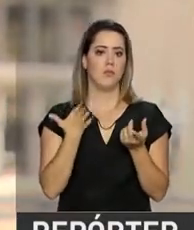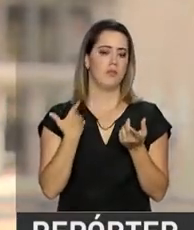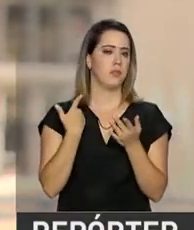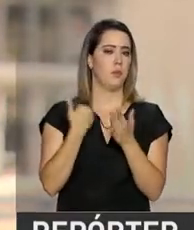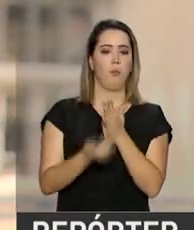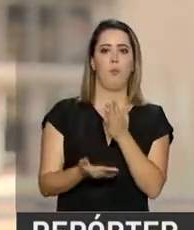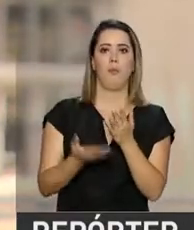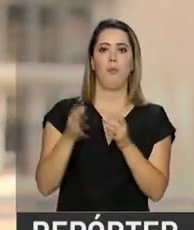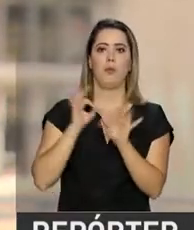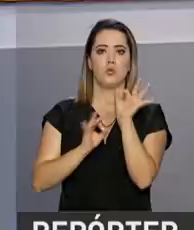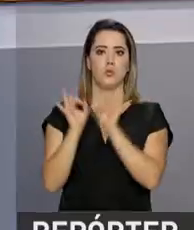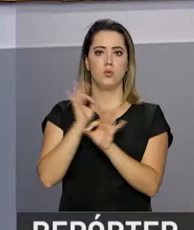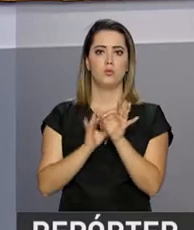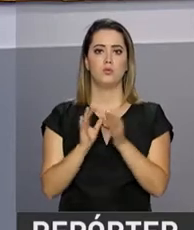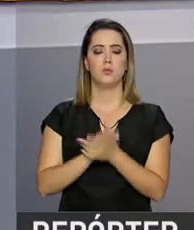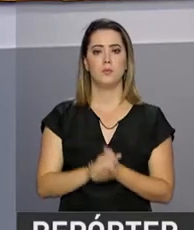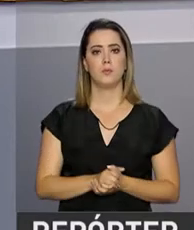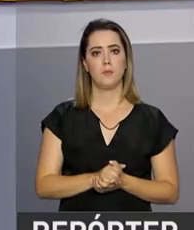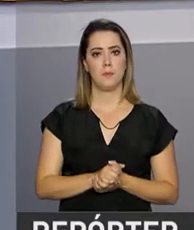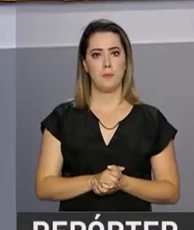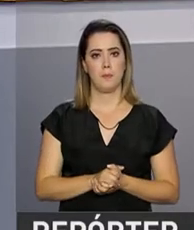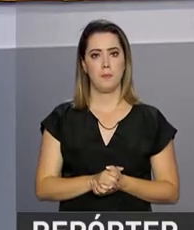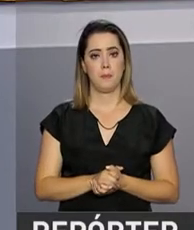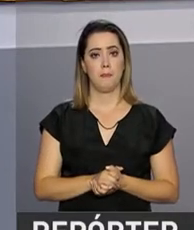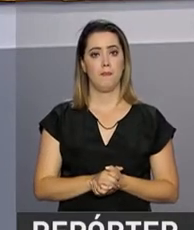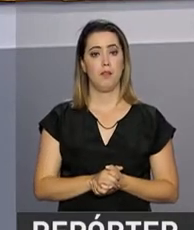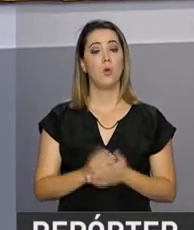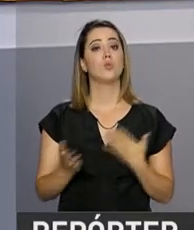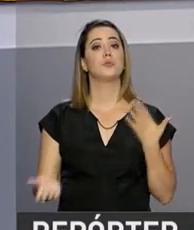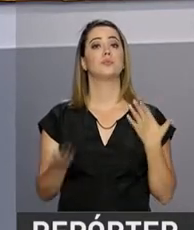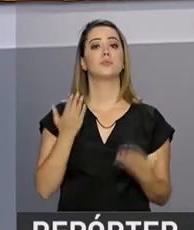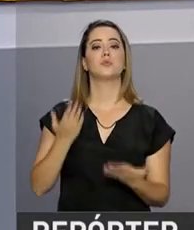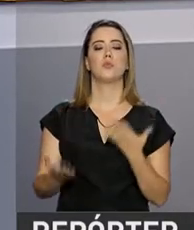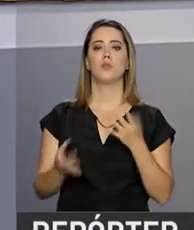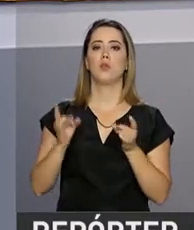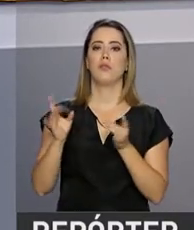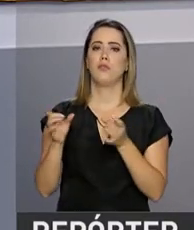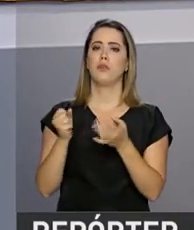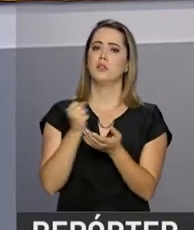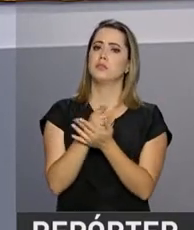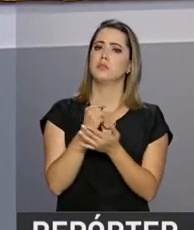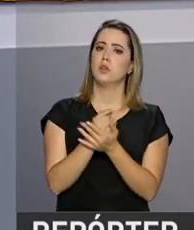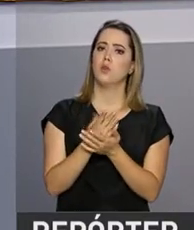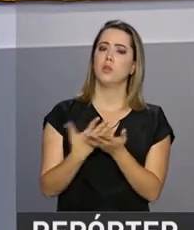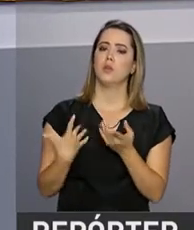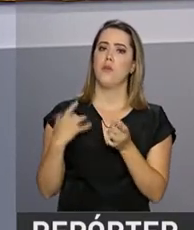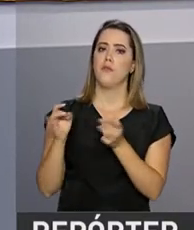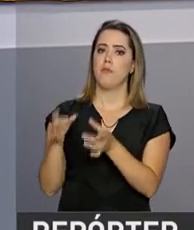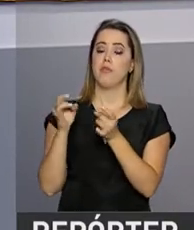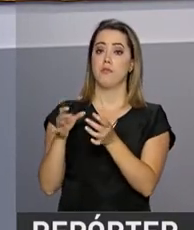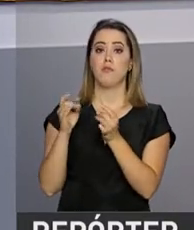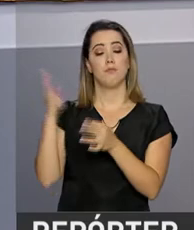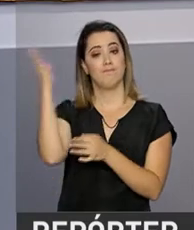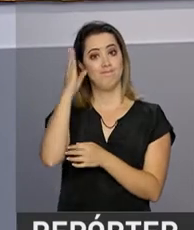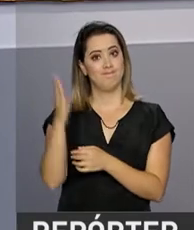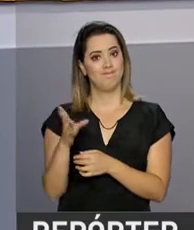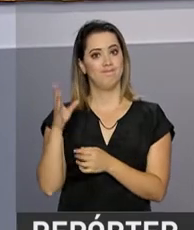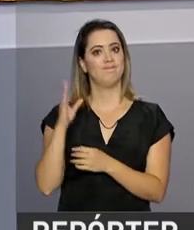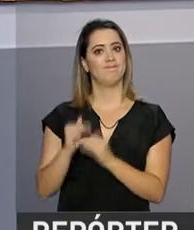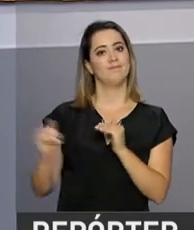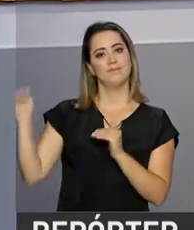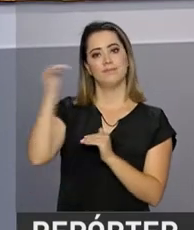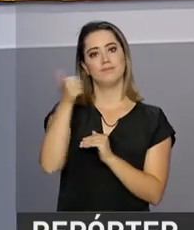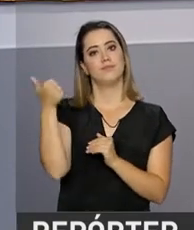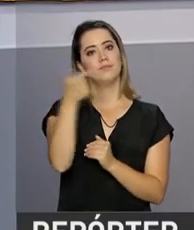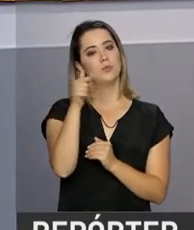o que eu vou fazer sobre a balança comercial o volume das exportações brasileiras cresceu 12 6 por